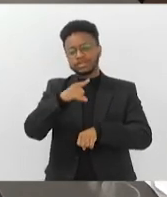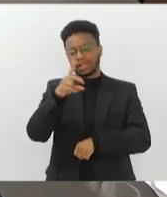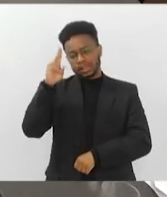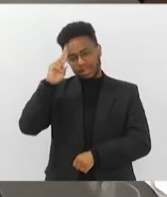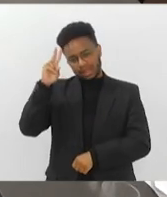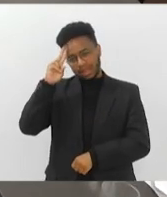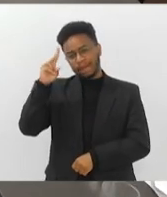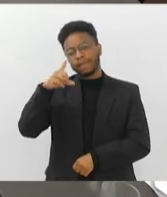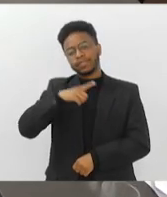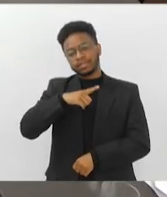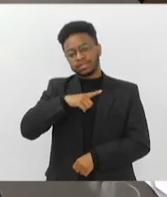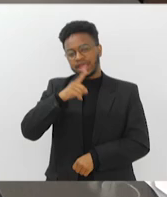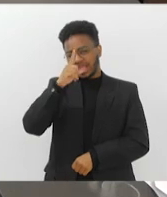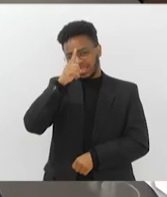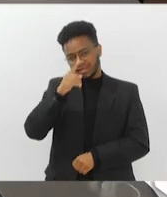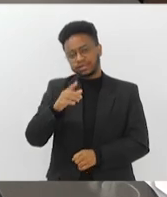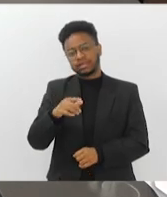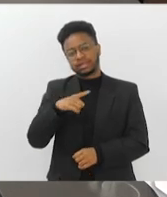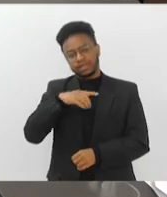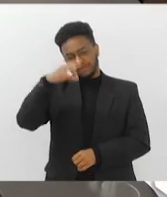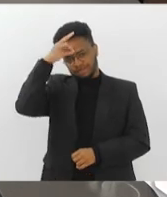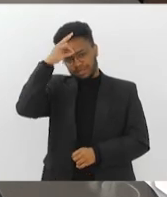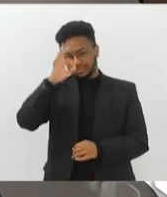você tem genitália.